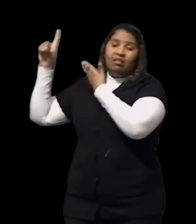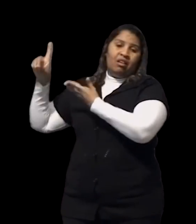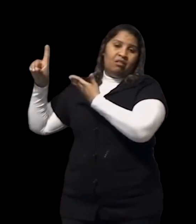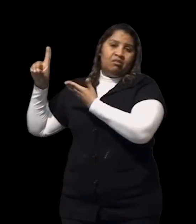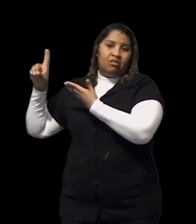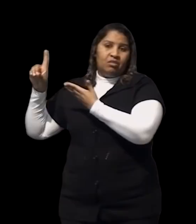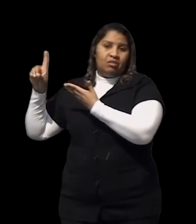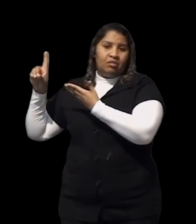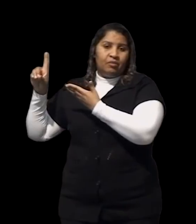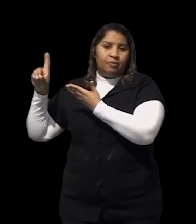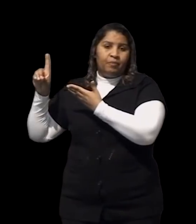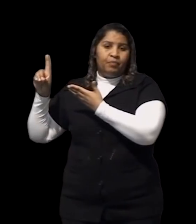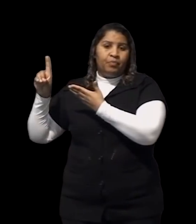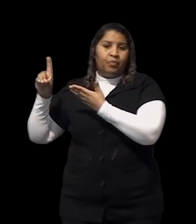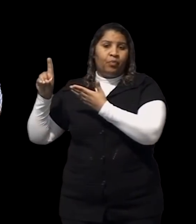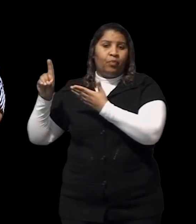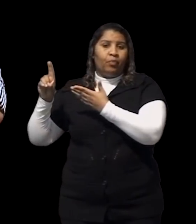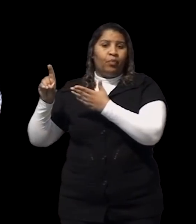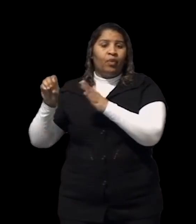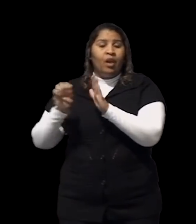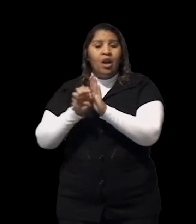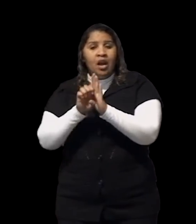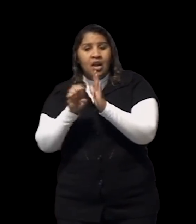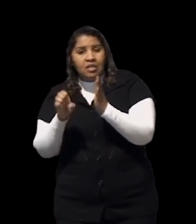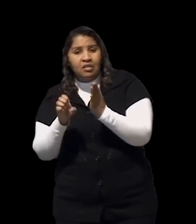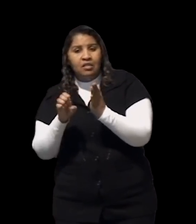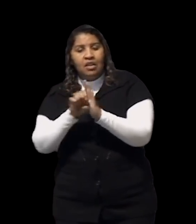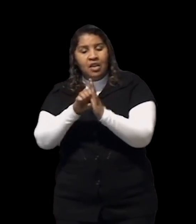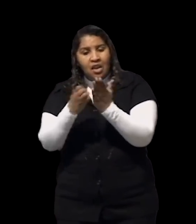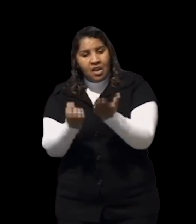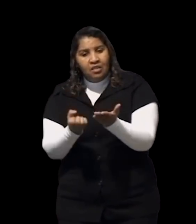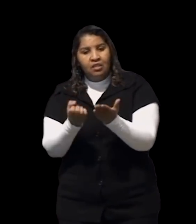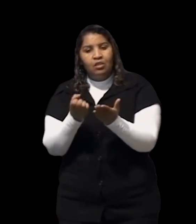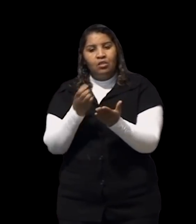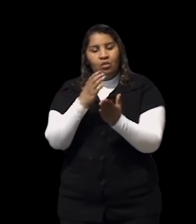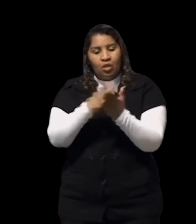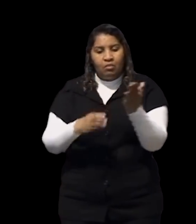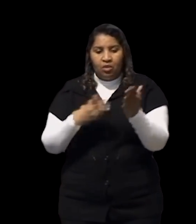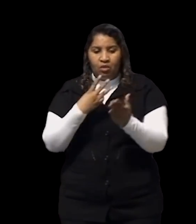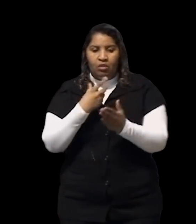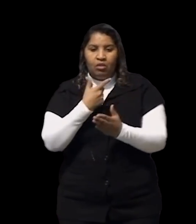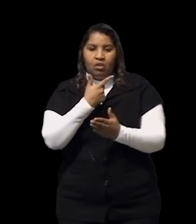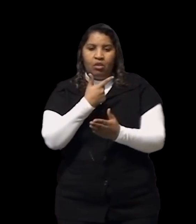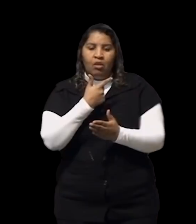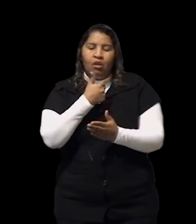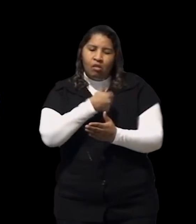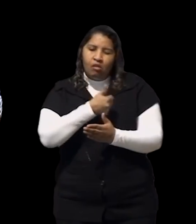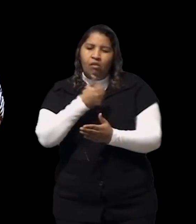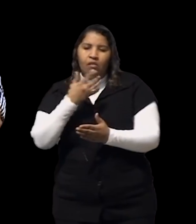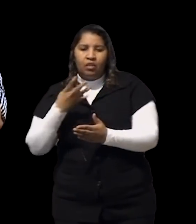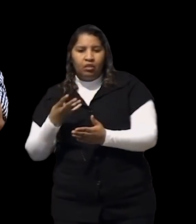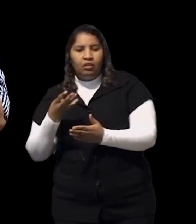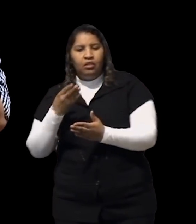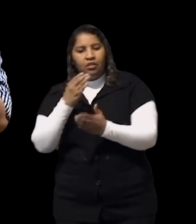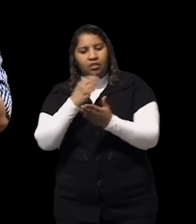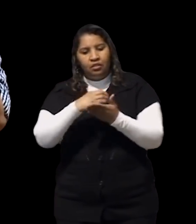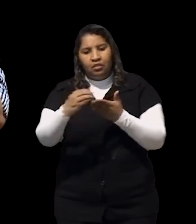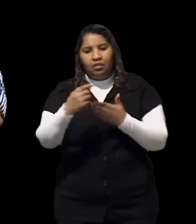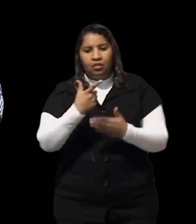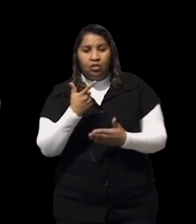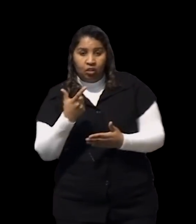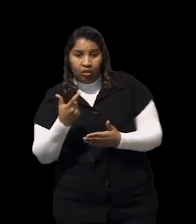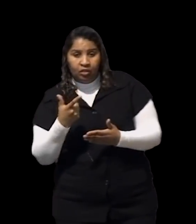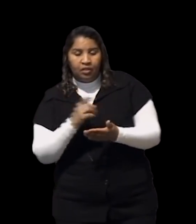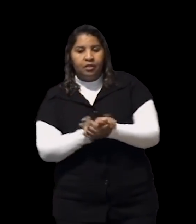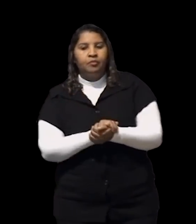e em é de 12 a uma rebelião ali no meio Já devia tá Coreia datã e abirão